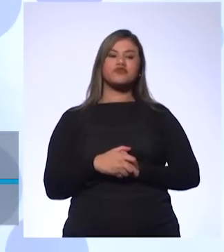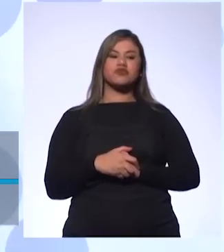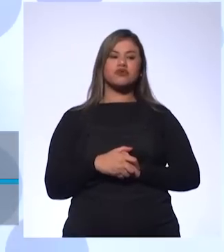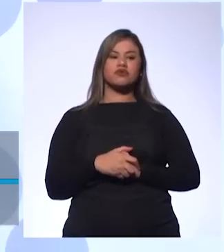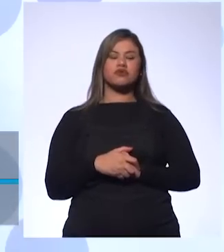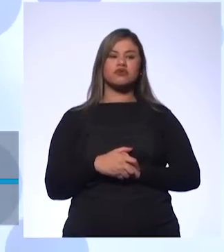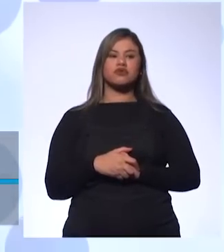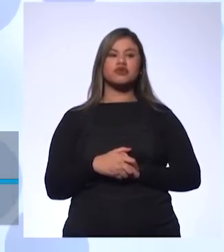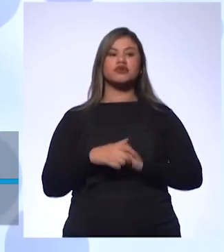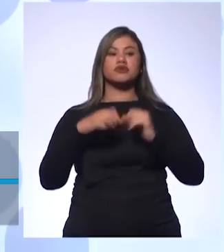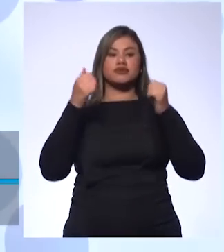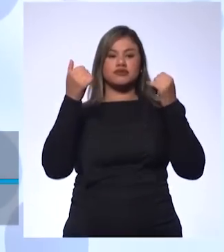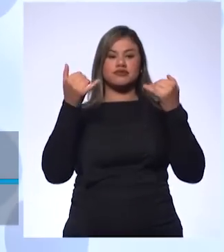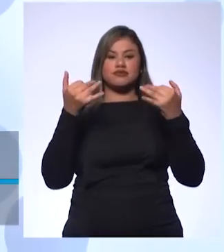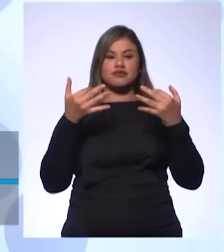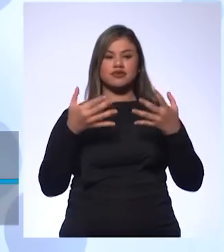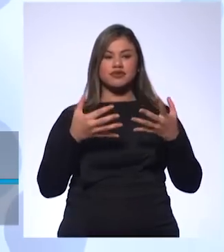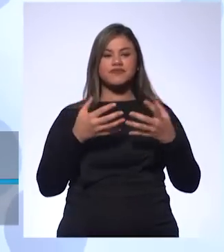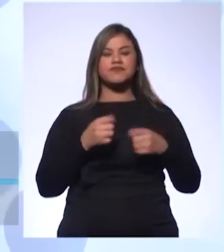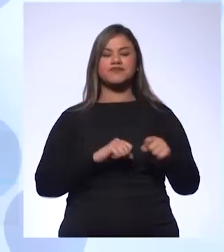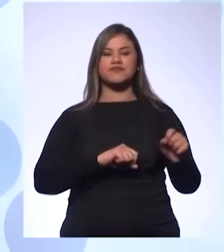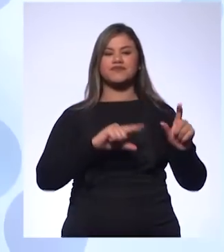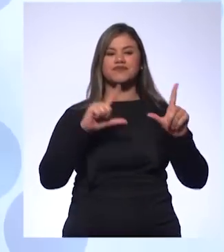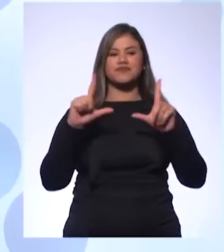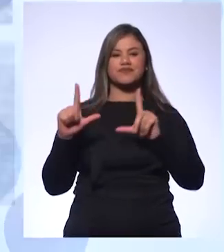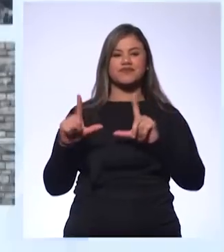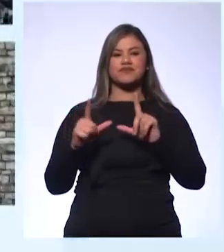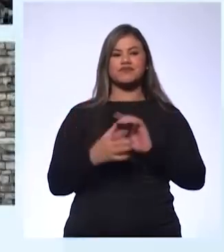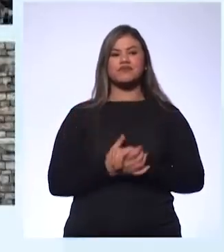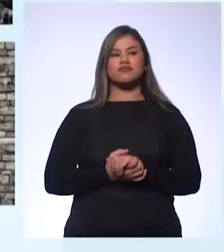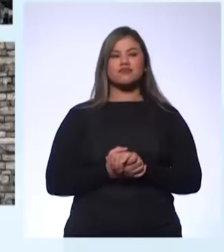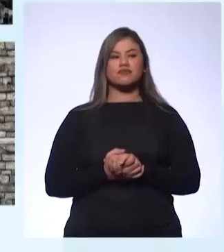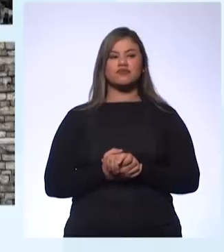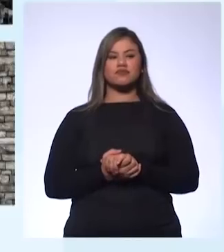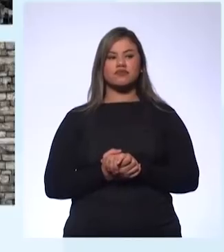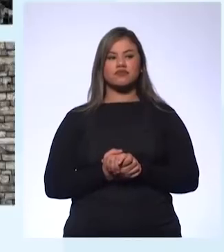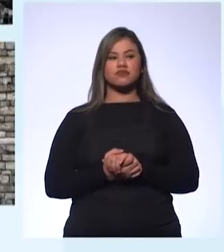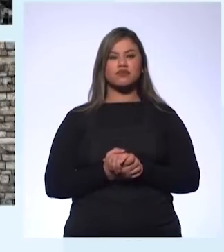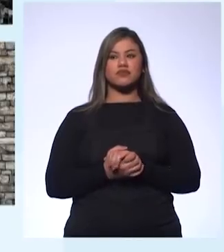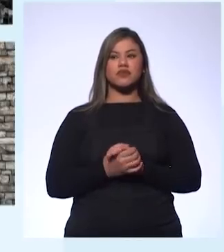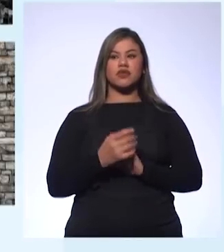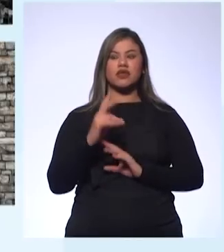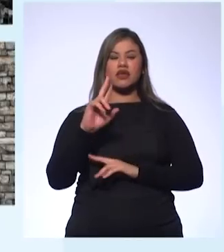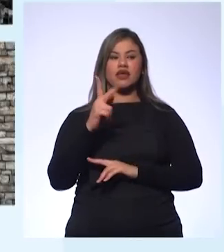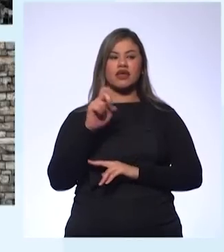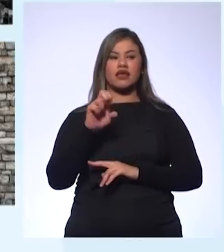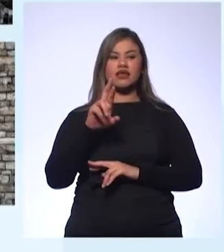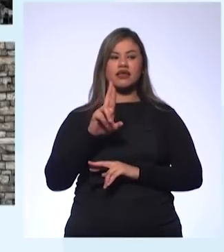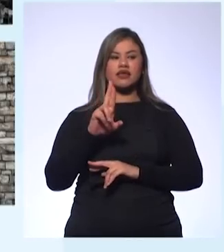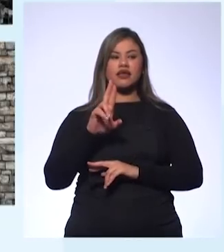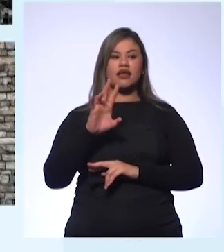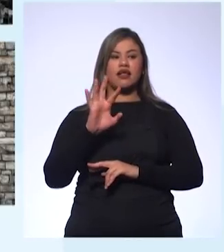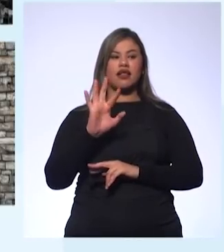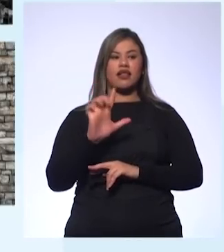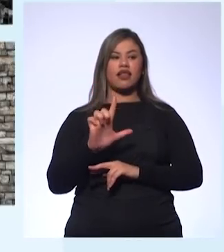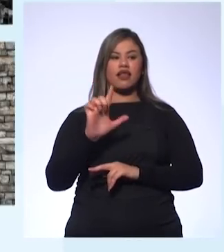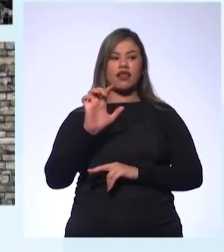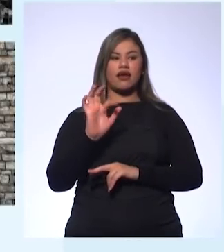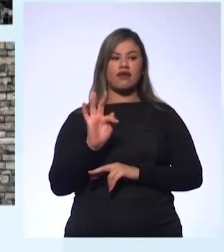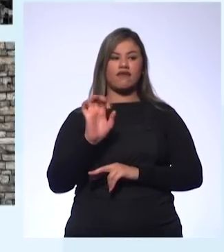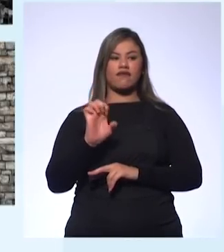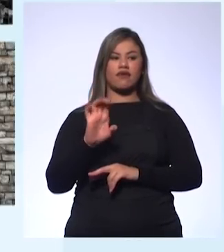diz o seguinte, amores. Oráculo, coloca na tela porque isso vai começar na nossa... O Henri Lefebvre, ele discute